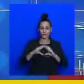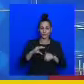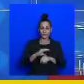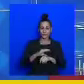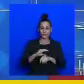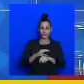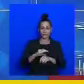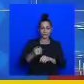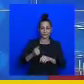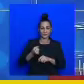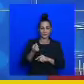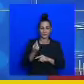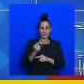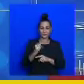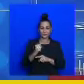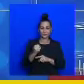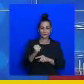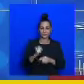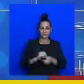18, bola cinza.